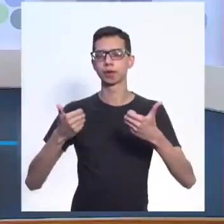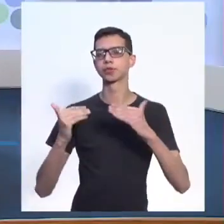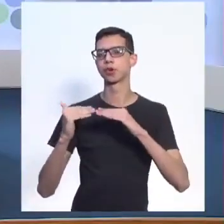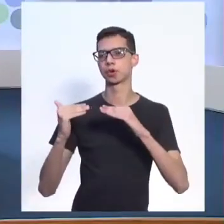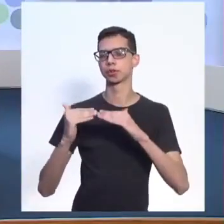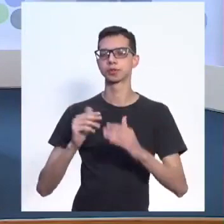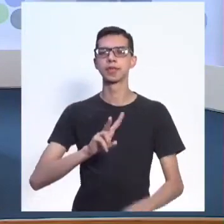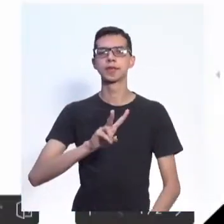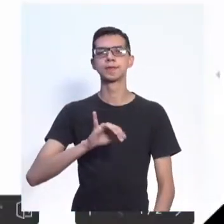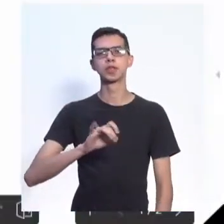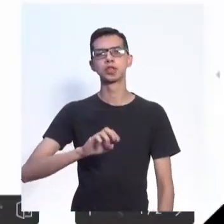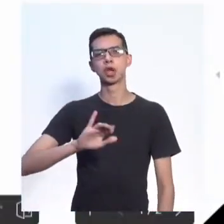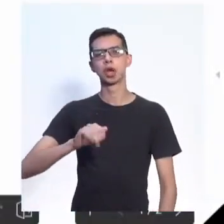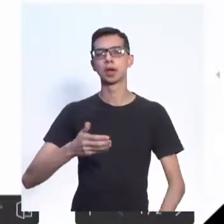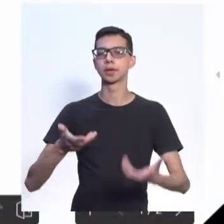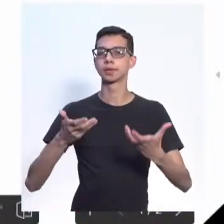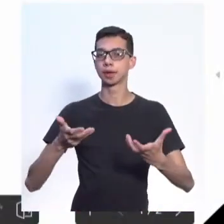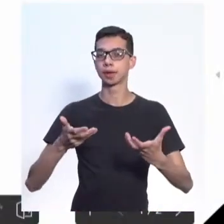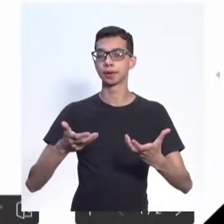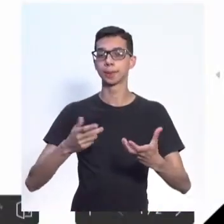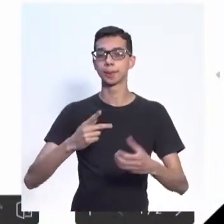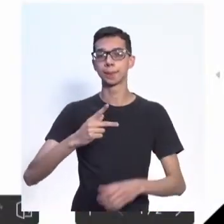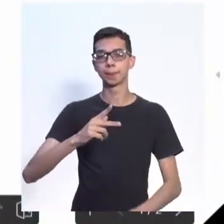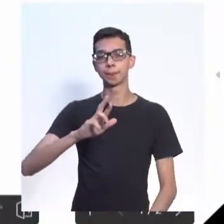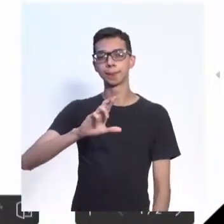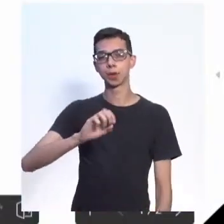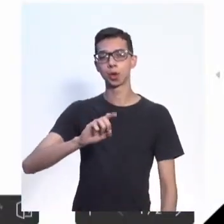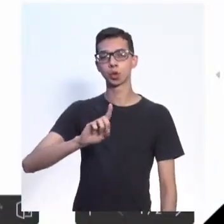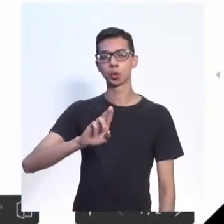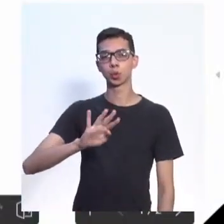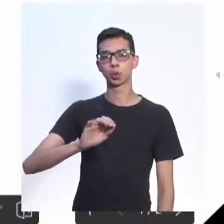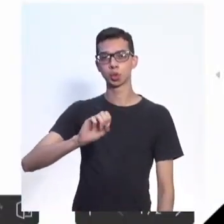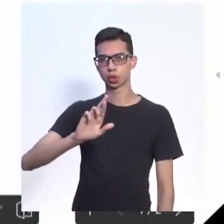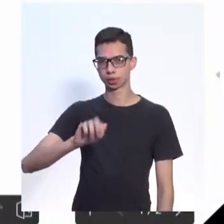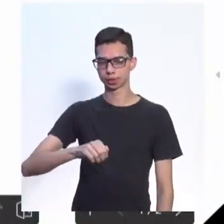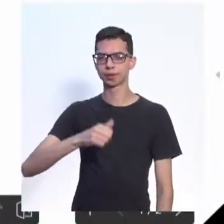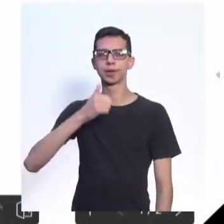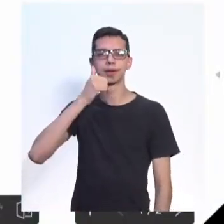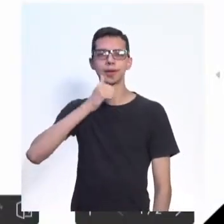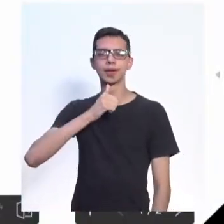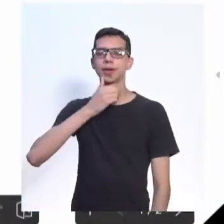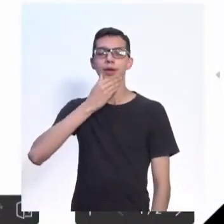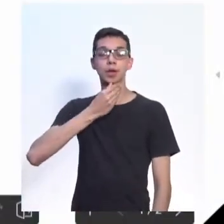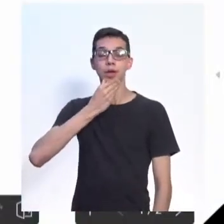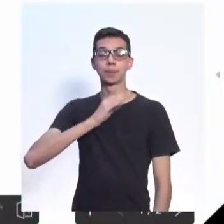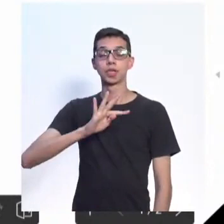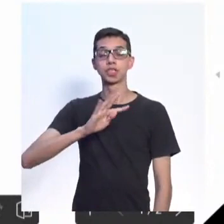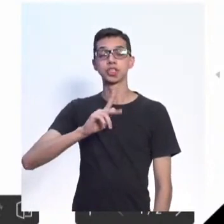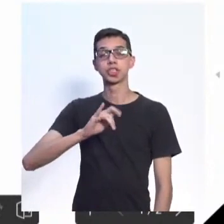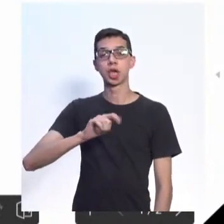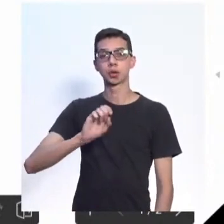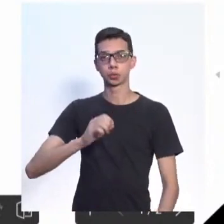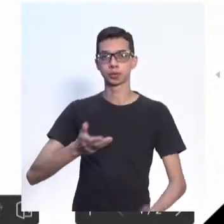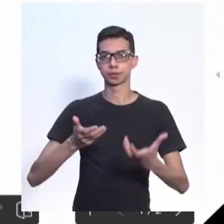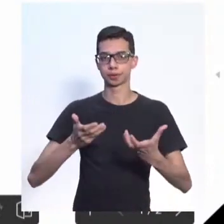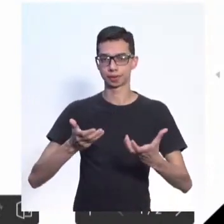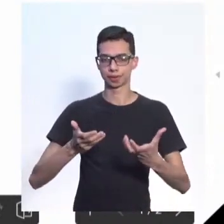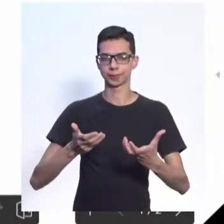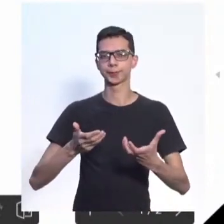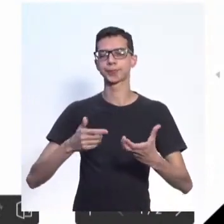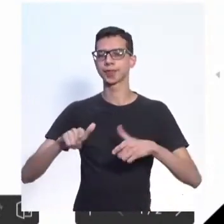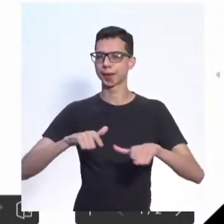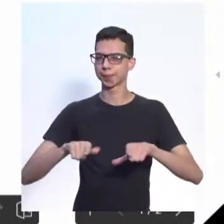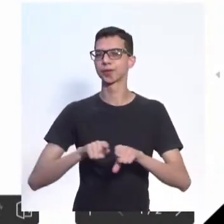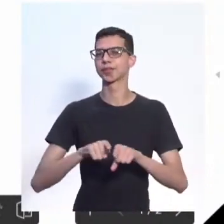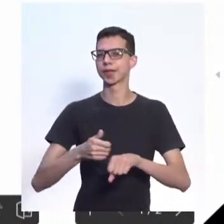Vitória, produtora. Tiago queria trabalhar no staff, que legal. A Rebeca, compositor. O Wendel gostaria de fazer rap